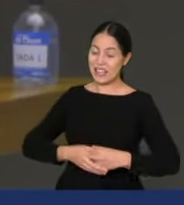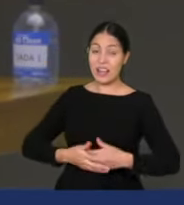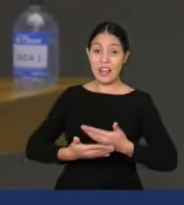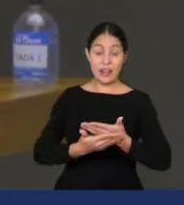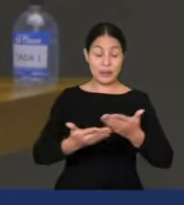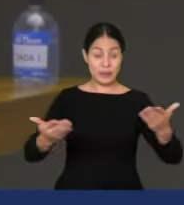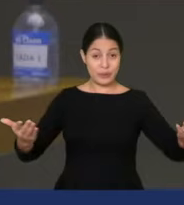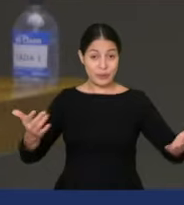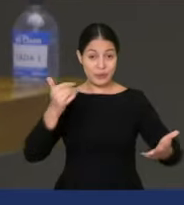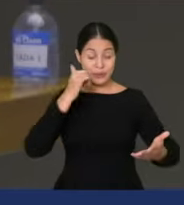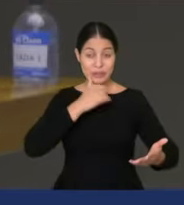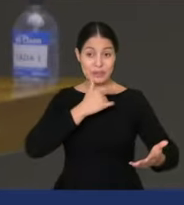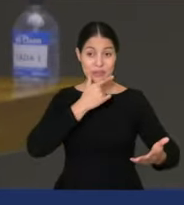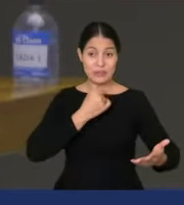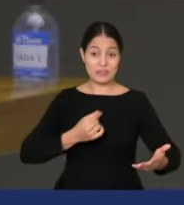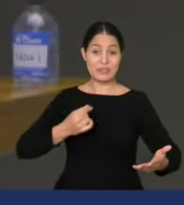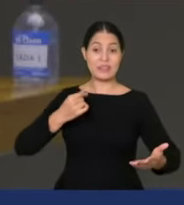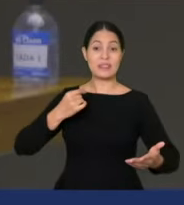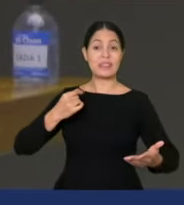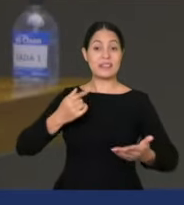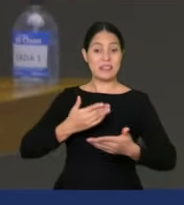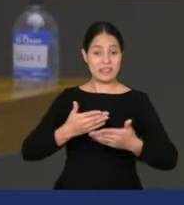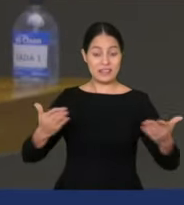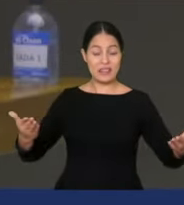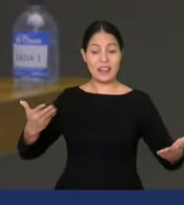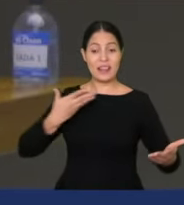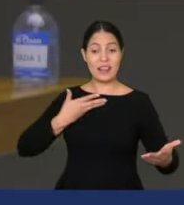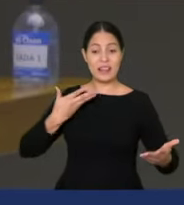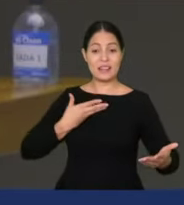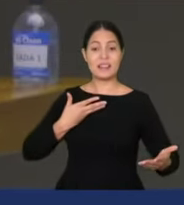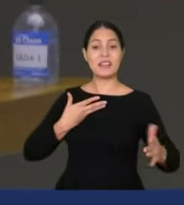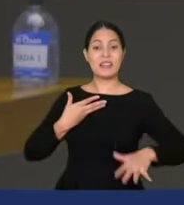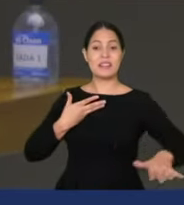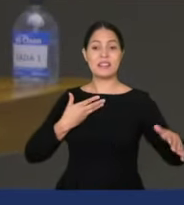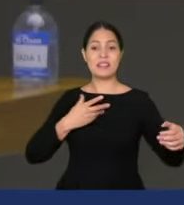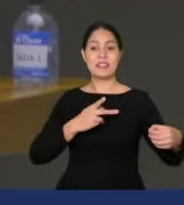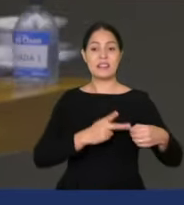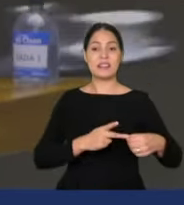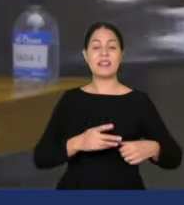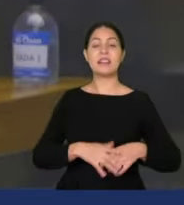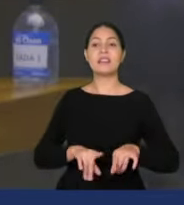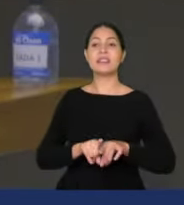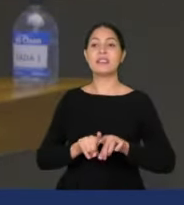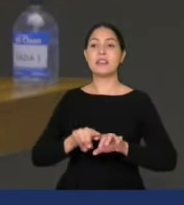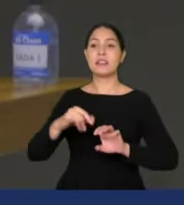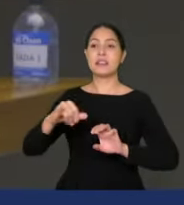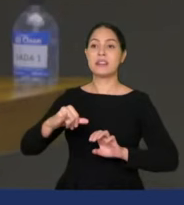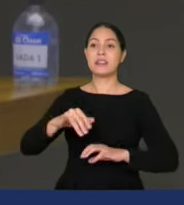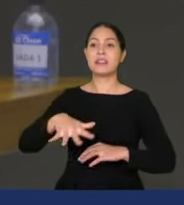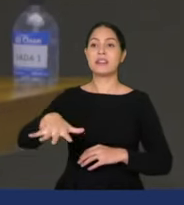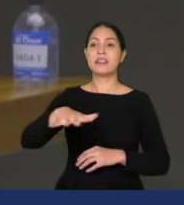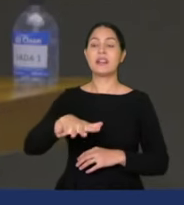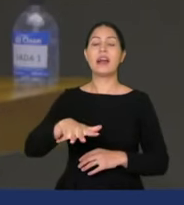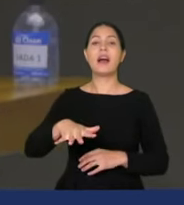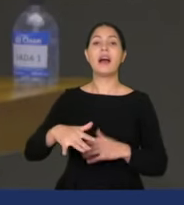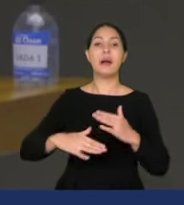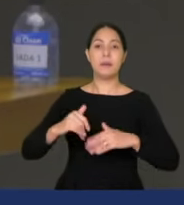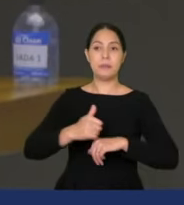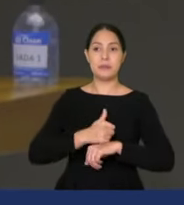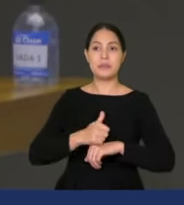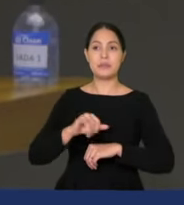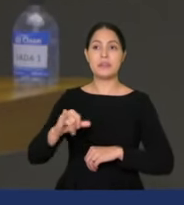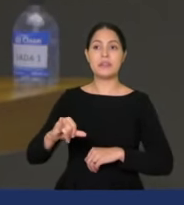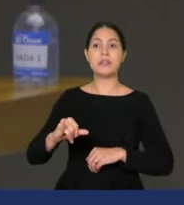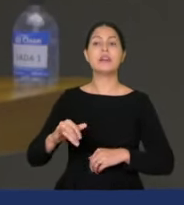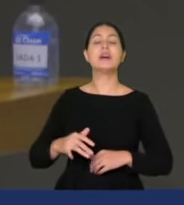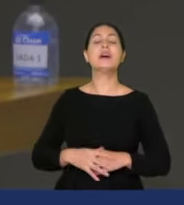amigas, petroleiros, eletricistas da Eletrobras. Agradeço também por esse espaço de estar aqui junto com vocês